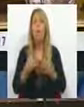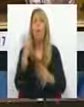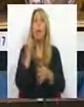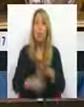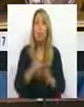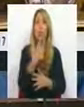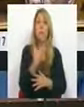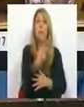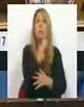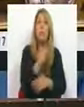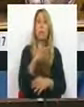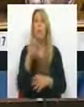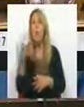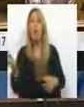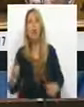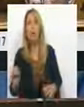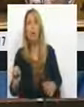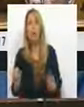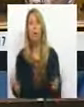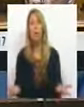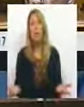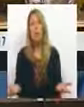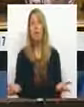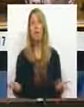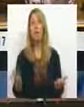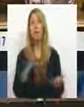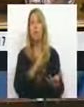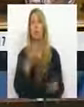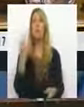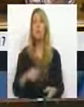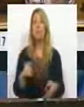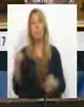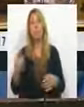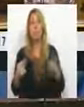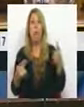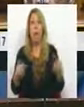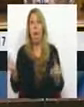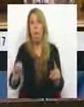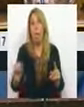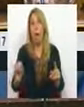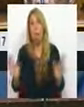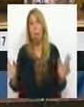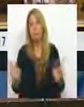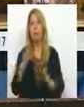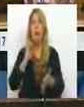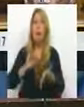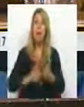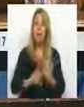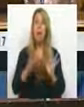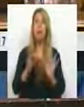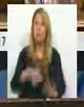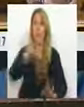5% ou não vai haver um imposto de 5%. De qualquer das formas, Sr. Presidente, haja ou não haja, a sua necessidade descreve